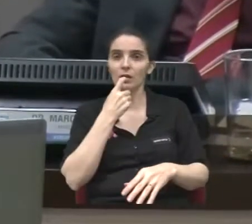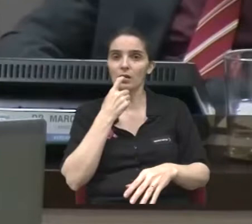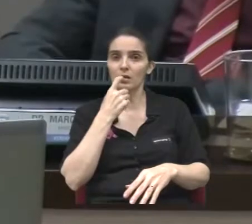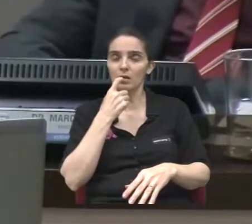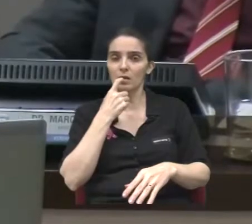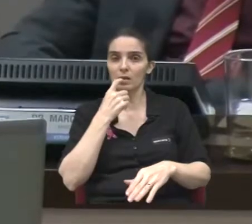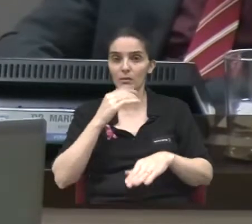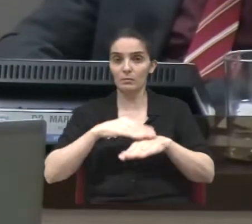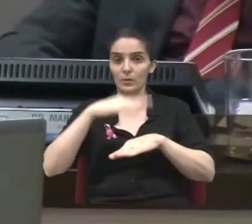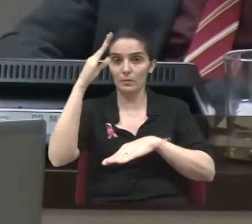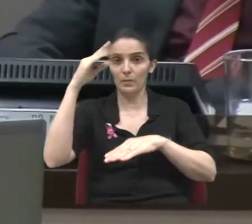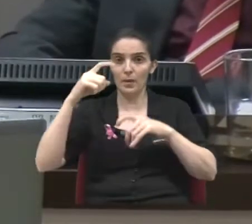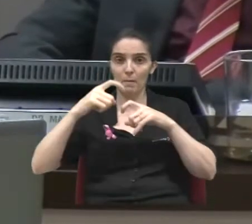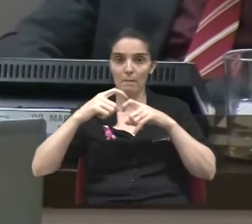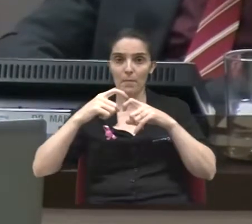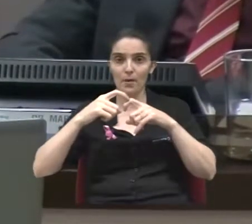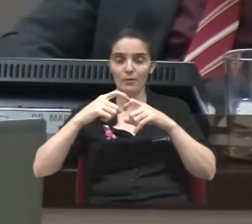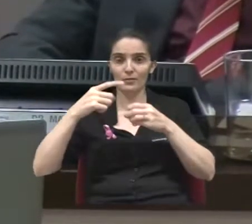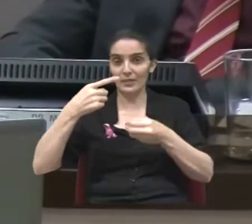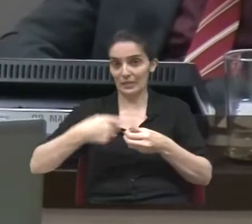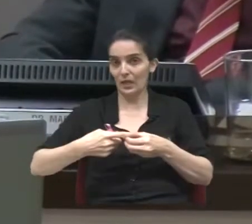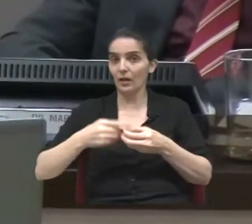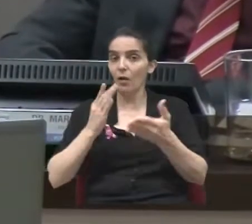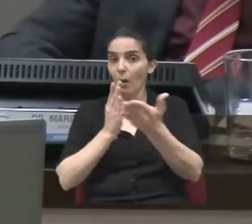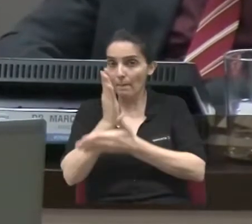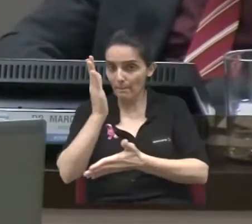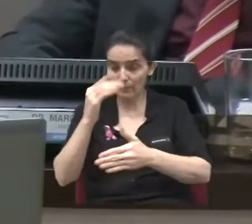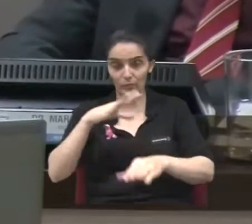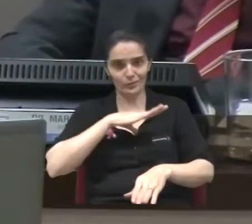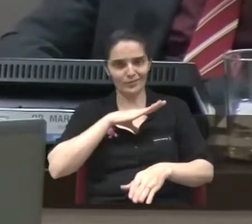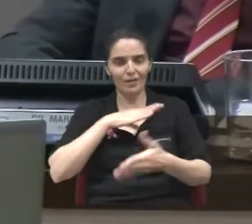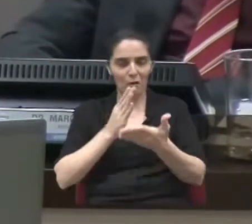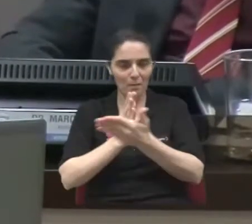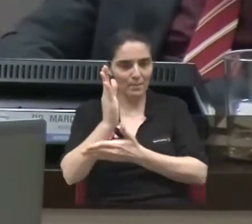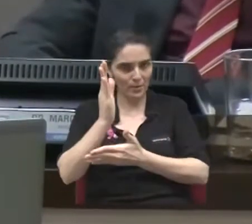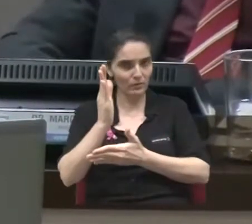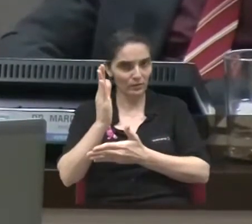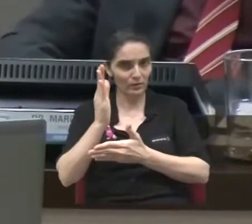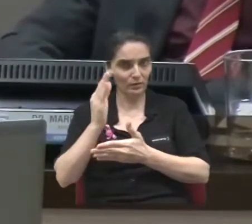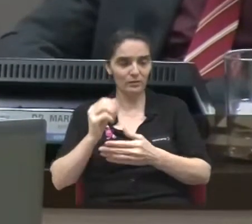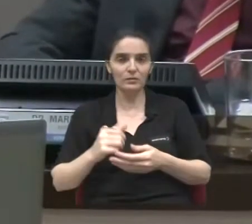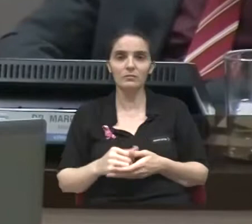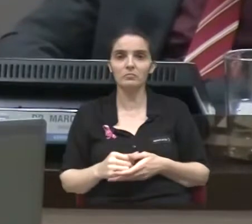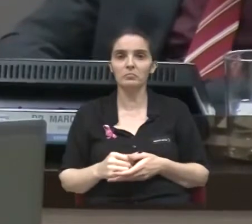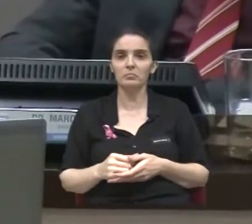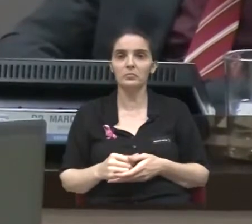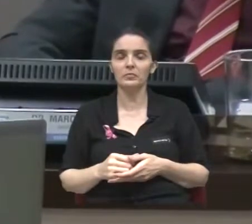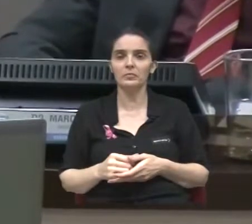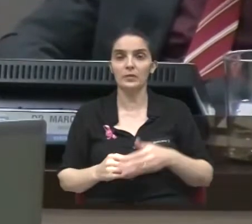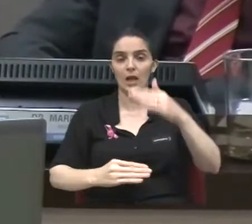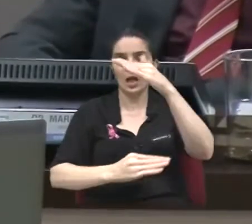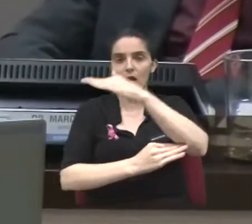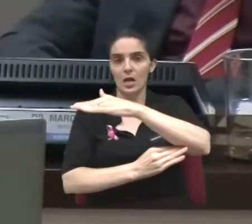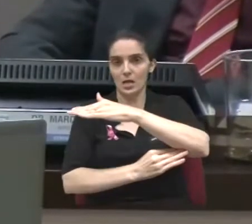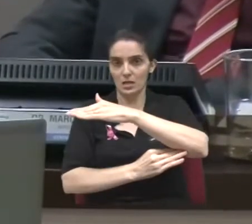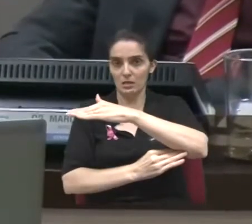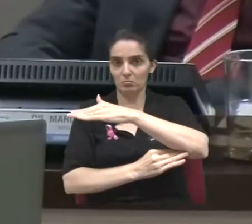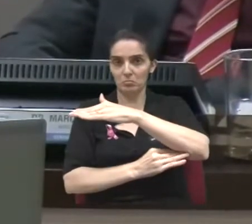Municipal. Né? Foi aprovado há pouco tempo na Câmara Municipal. Não sei explicar assim,